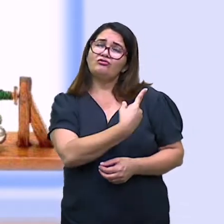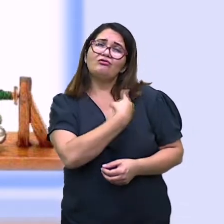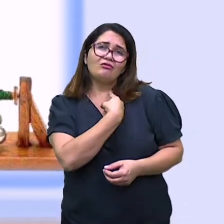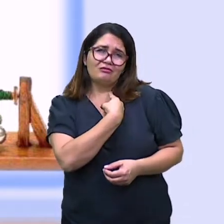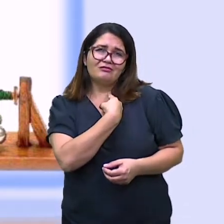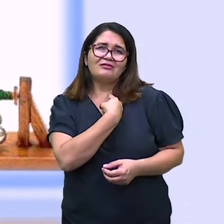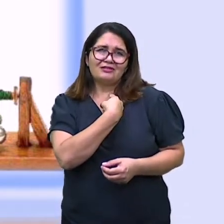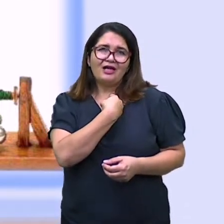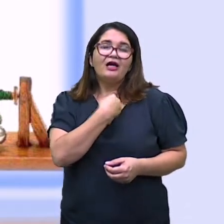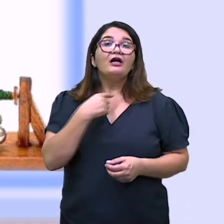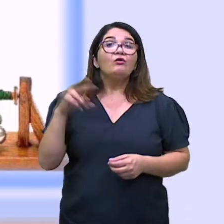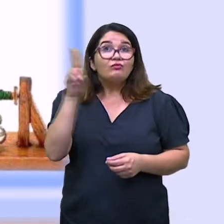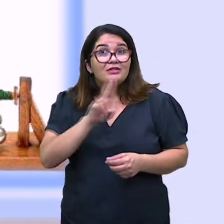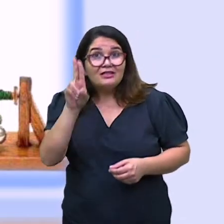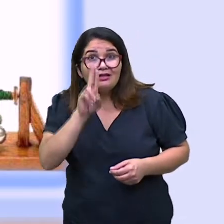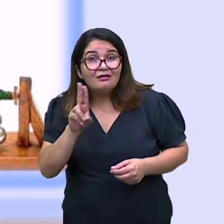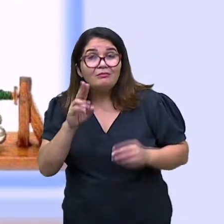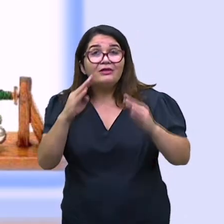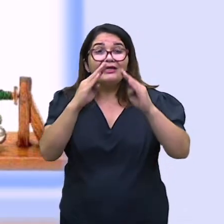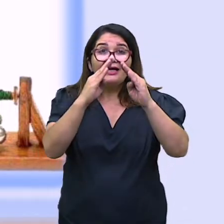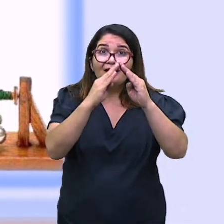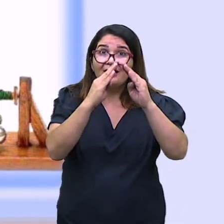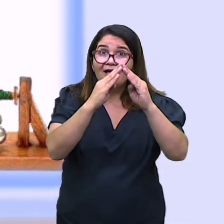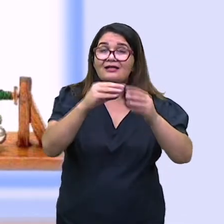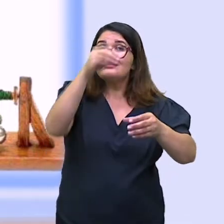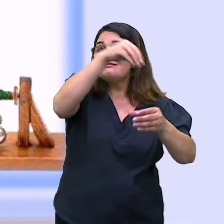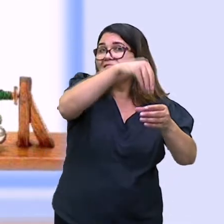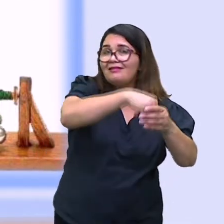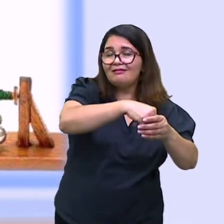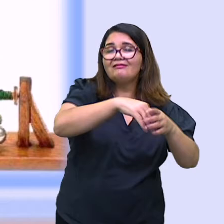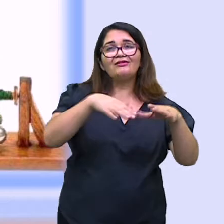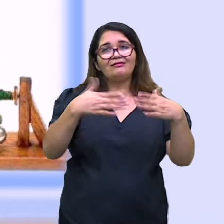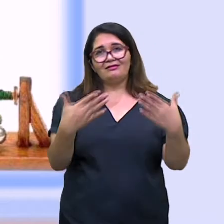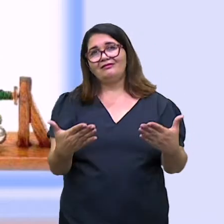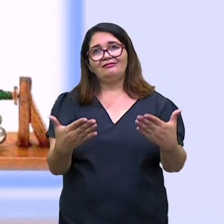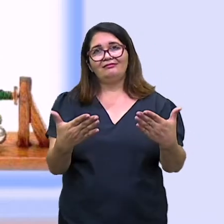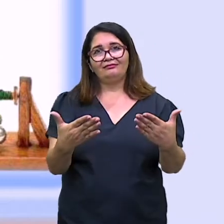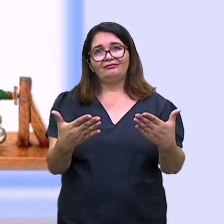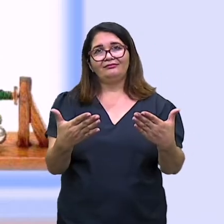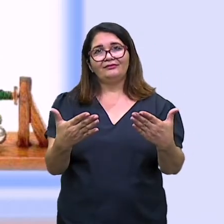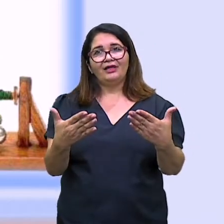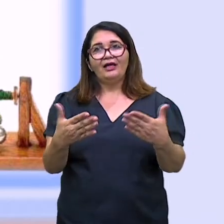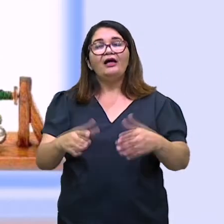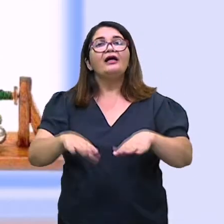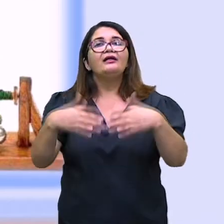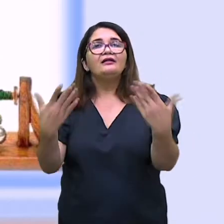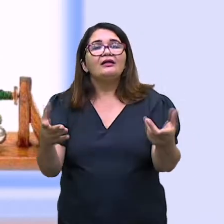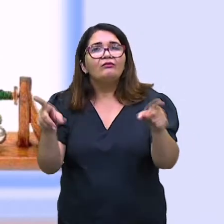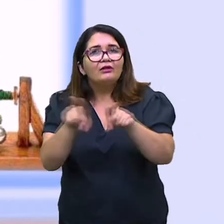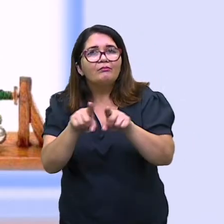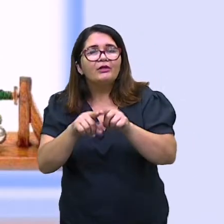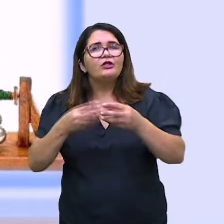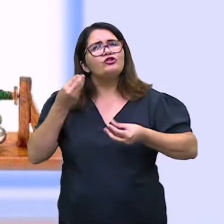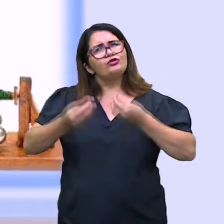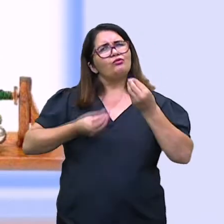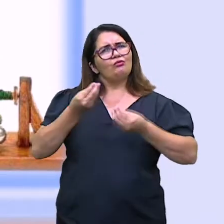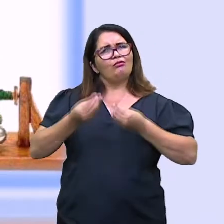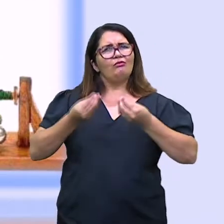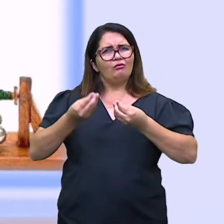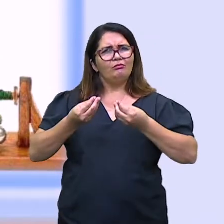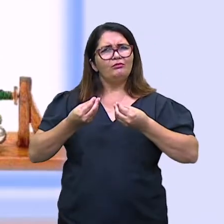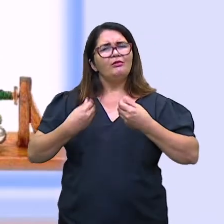vezes, só mesmo o movimento de um móvel, arrastar, tirar de um lugar, que você precisa usar o seu corpo como